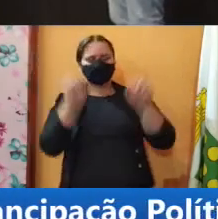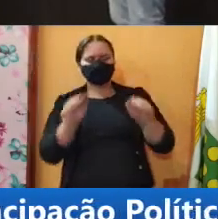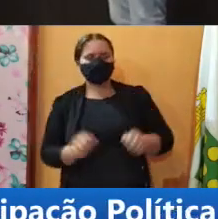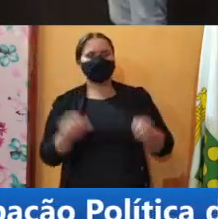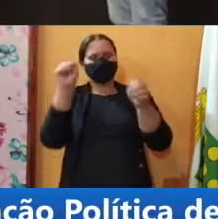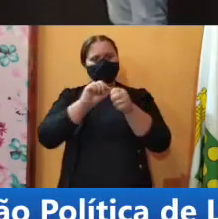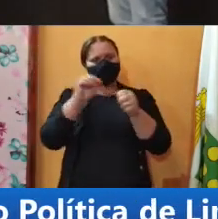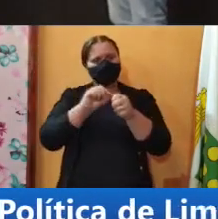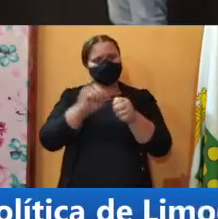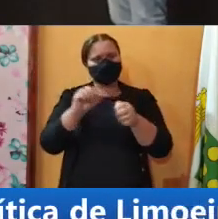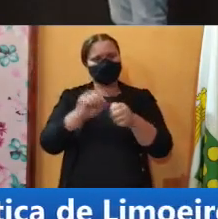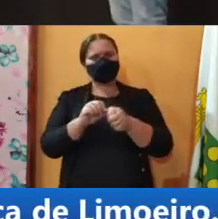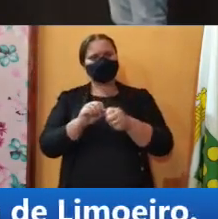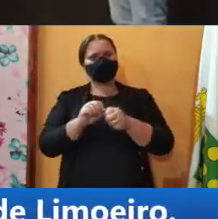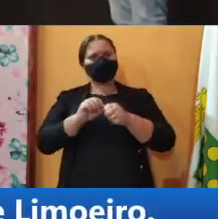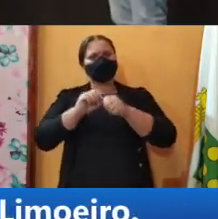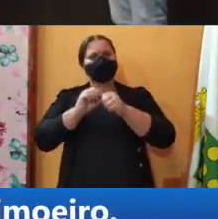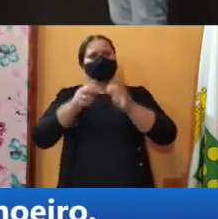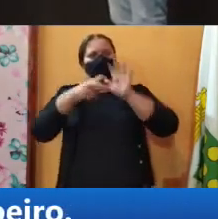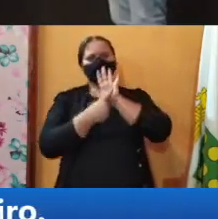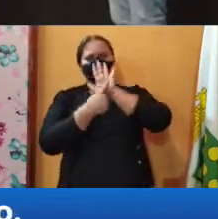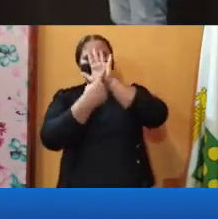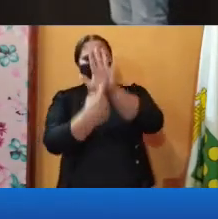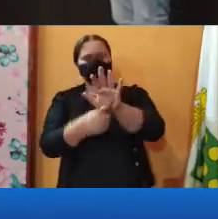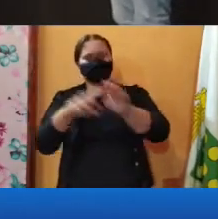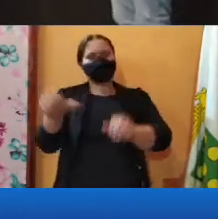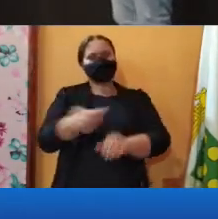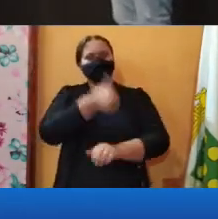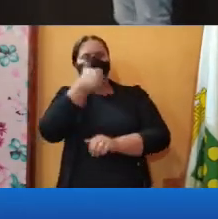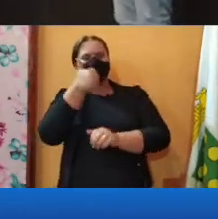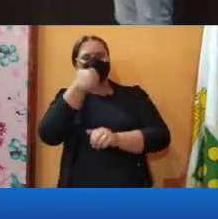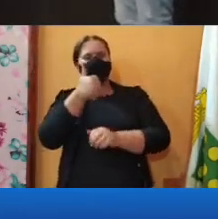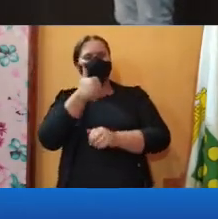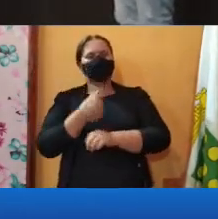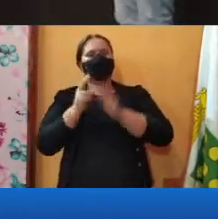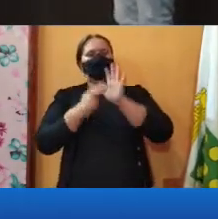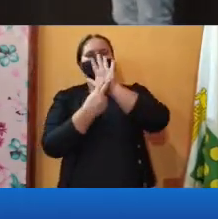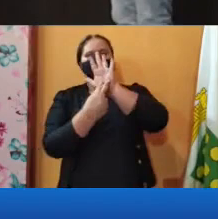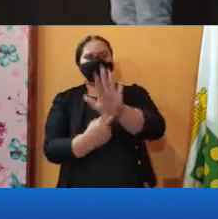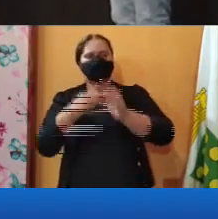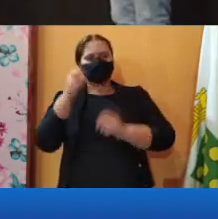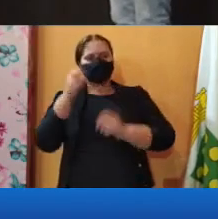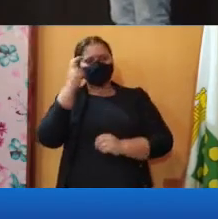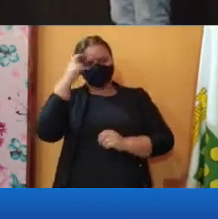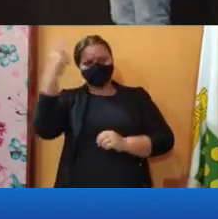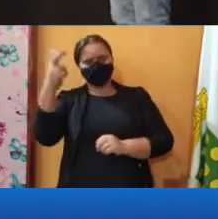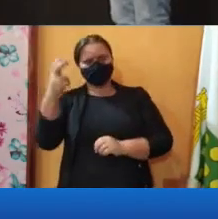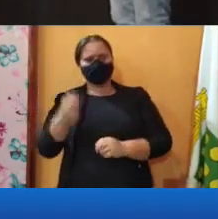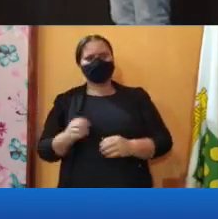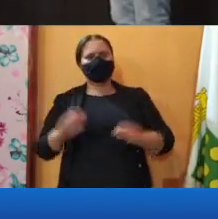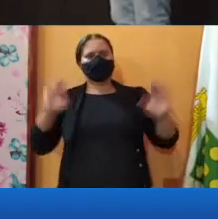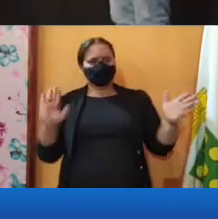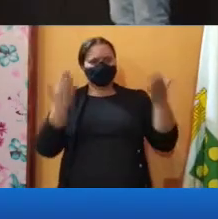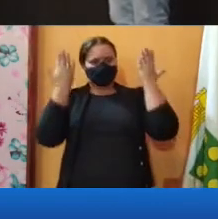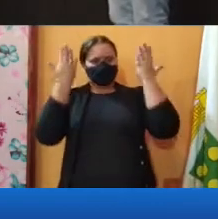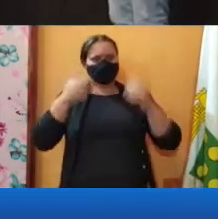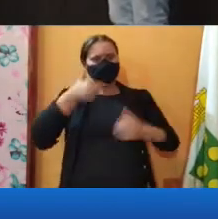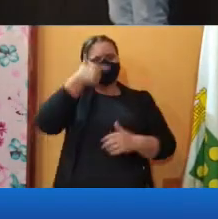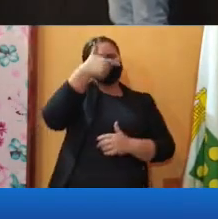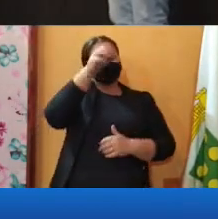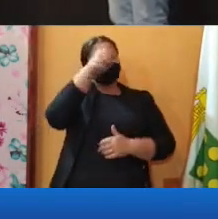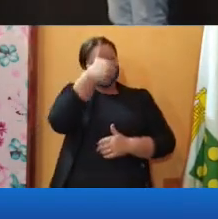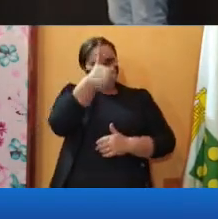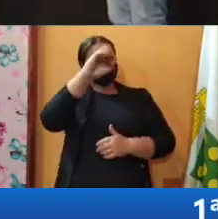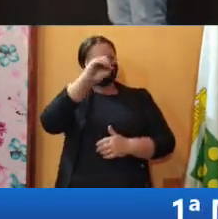fizeram essas apresentações da nossa primeira mostra cultural em homenagem aos 210 anos de